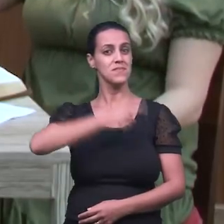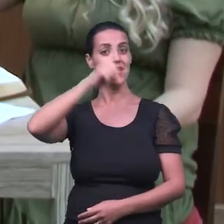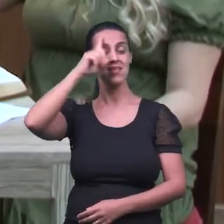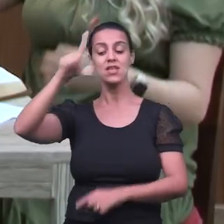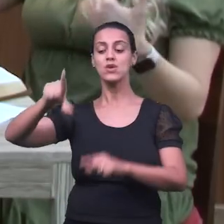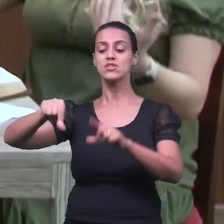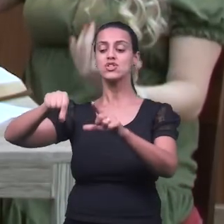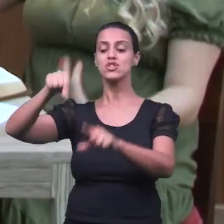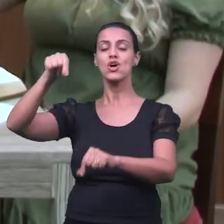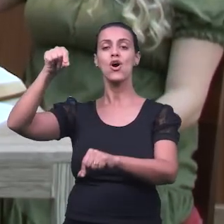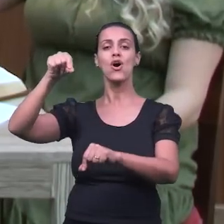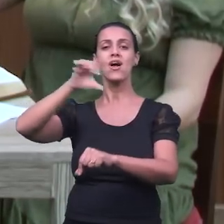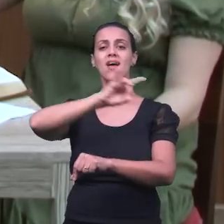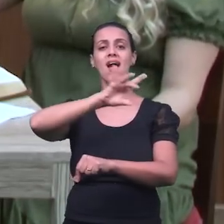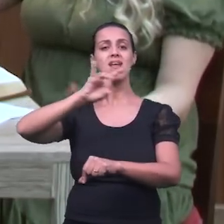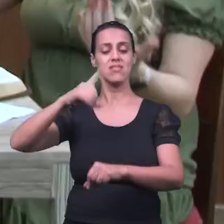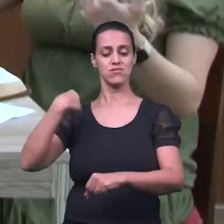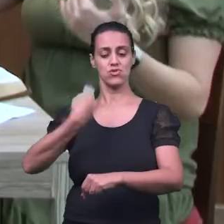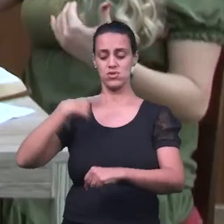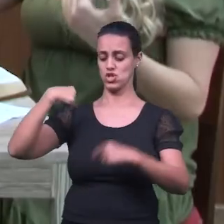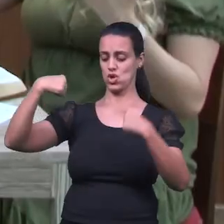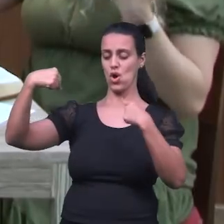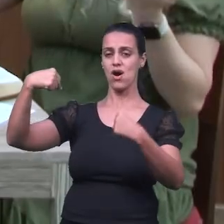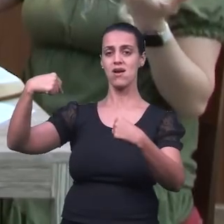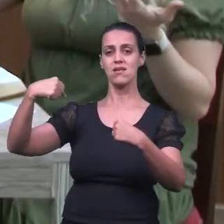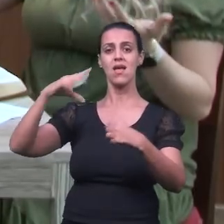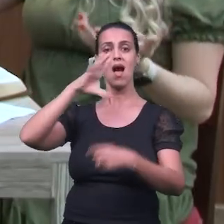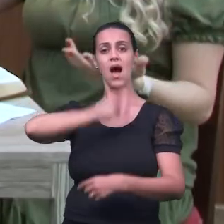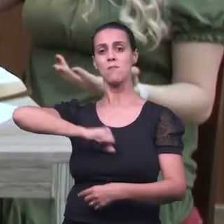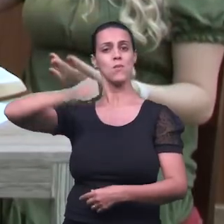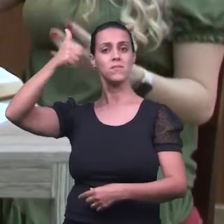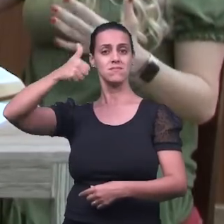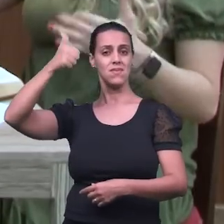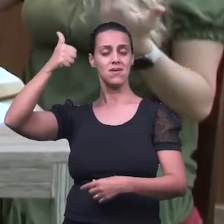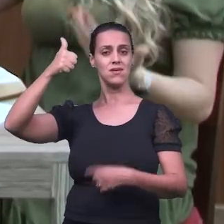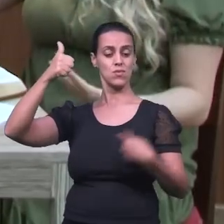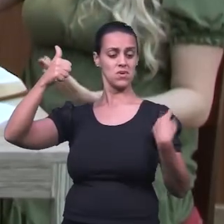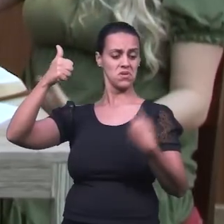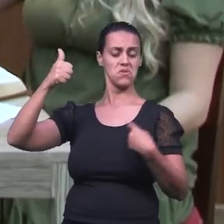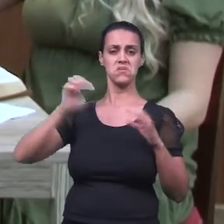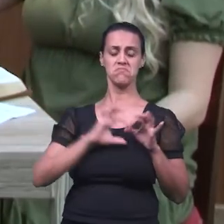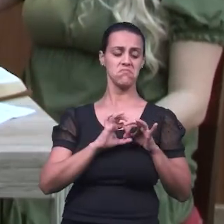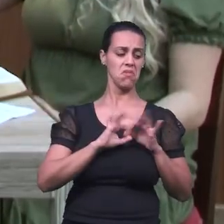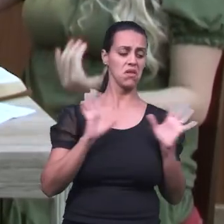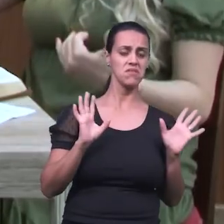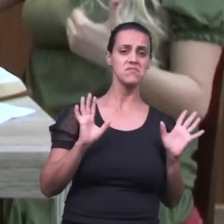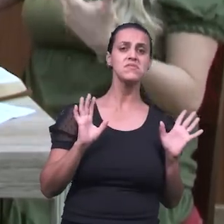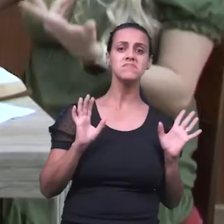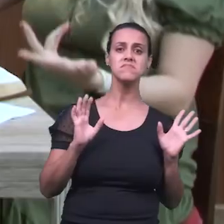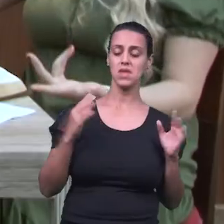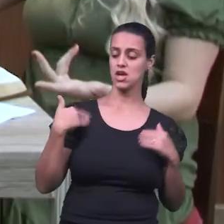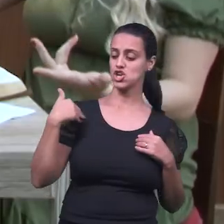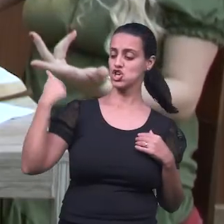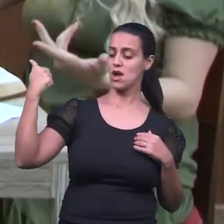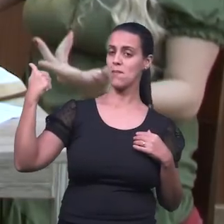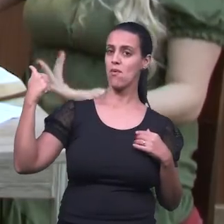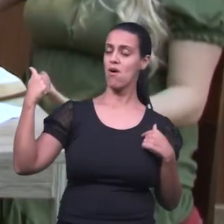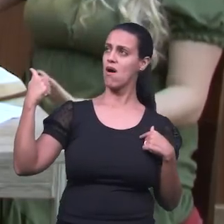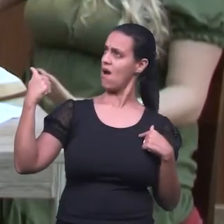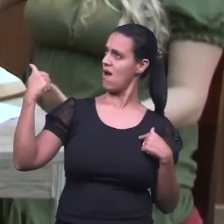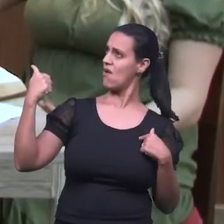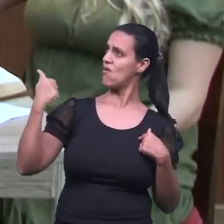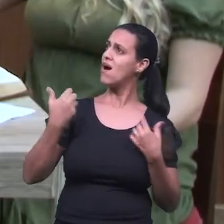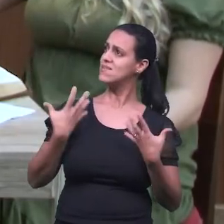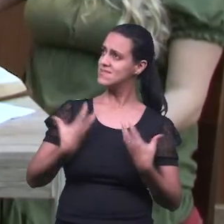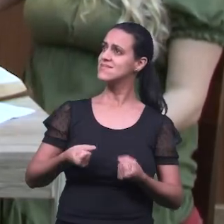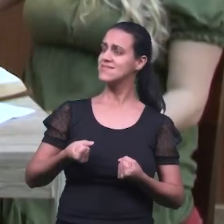né, a cada um de nós, ele nos amou primeiro e nós temos, né, o livre-arbítrio E um dia nós fomos chamados e aceitamos esse chamado